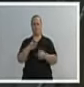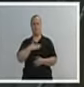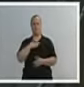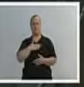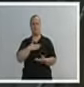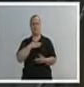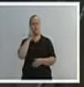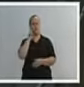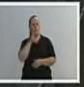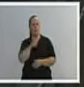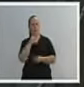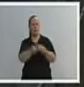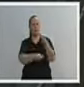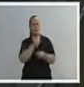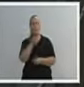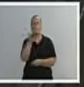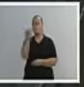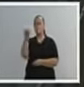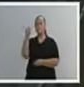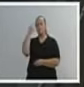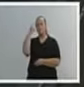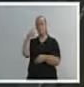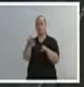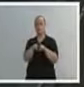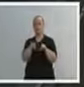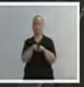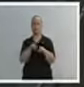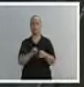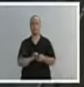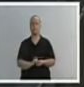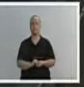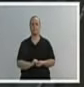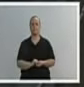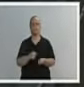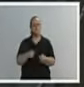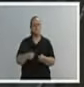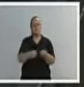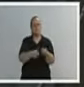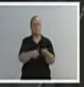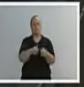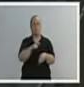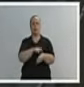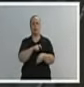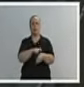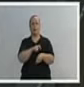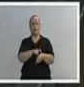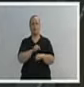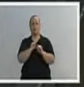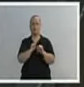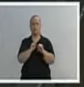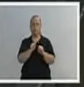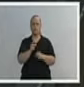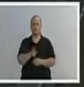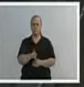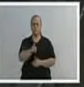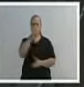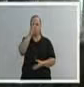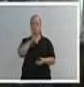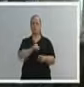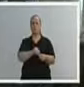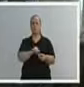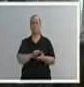falou, a sua visão em relação ao tema. E eu concedo ainda, além disso, mais 2 minutos do seu tempo para que Vossa Excelência possa concluir o seu